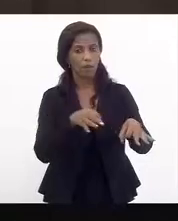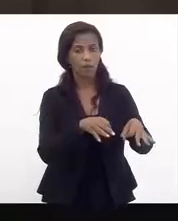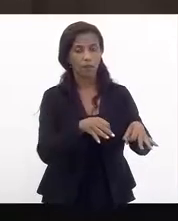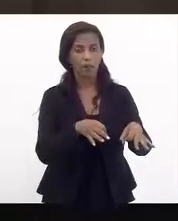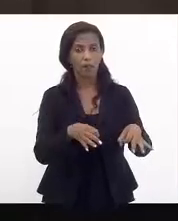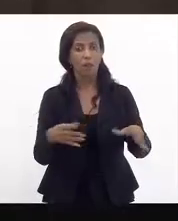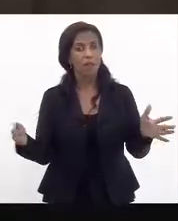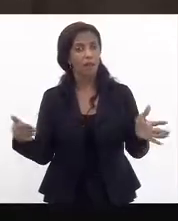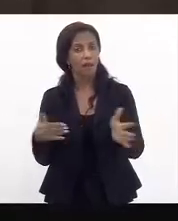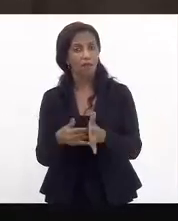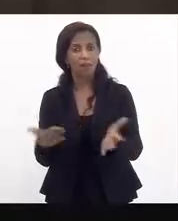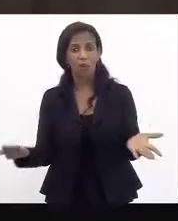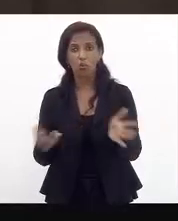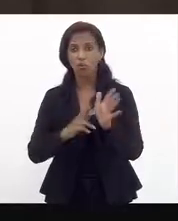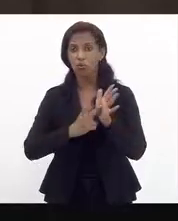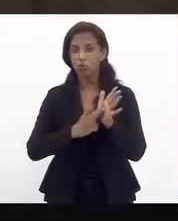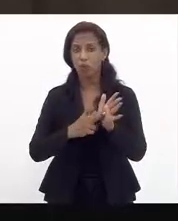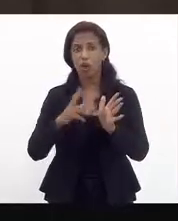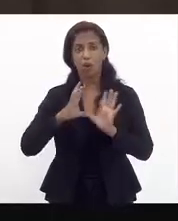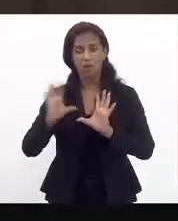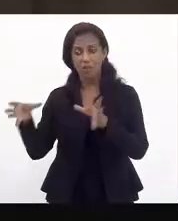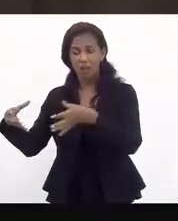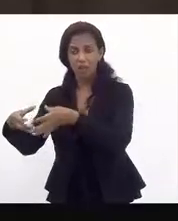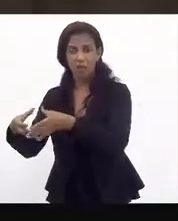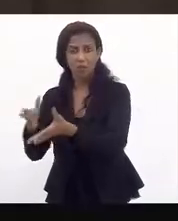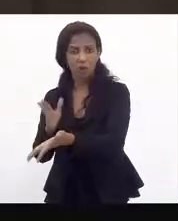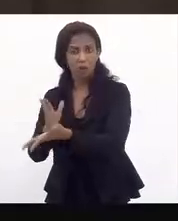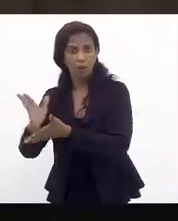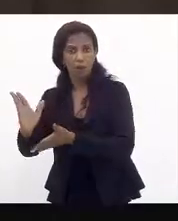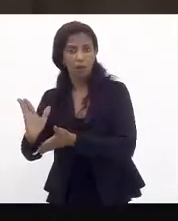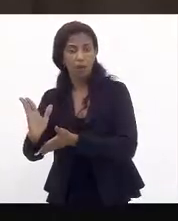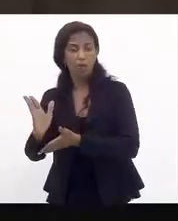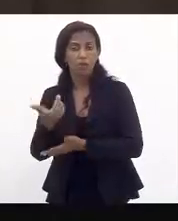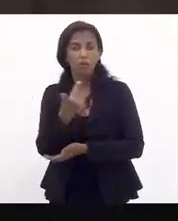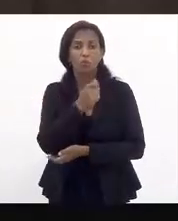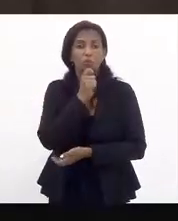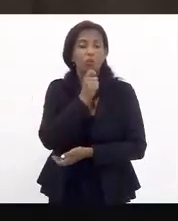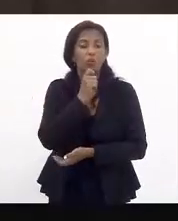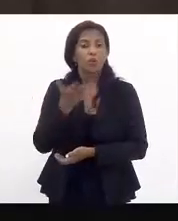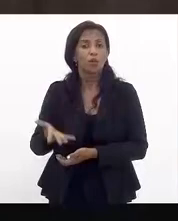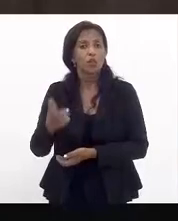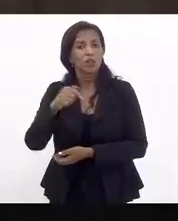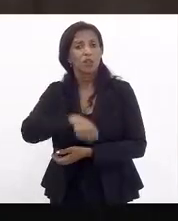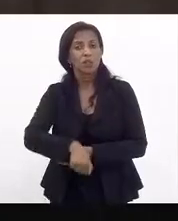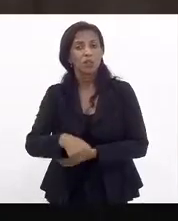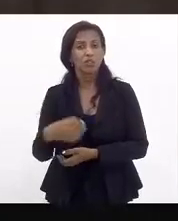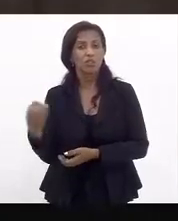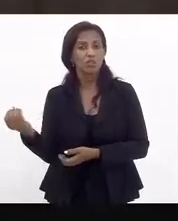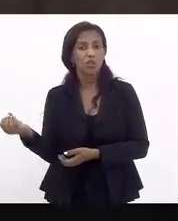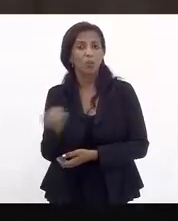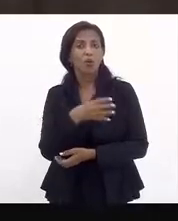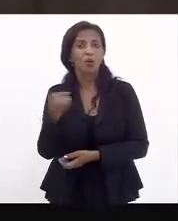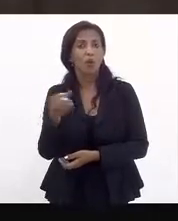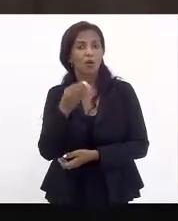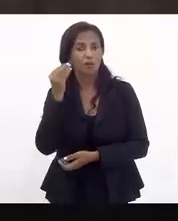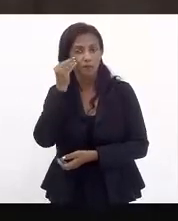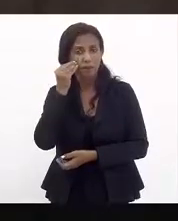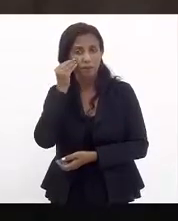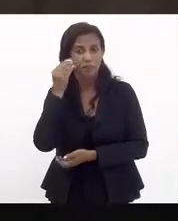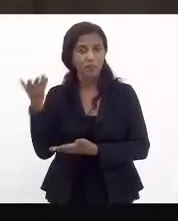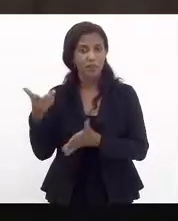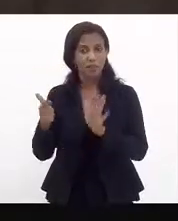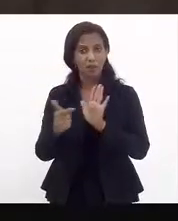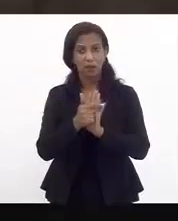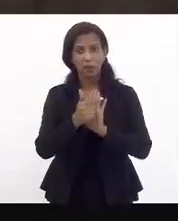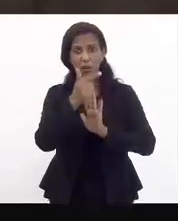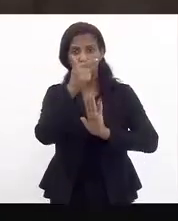hoje não foi implementado ou seja você tem categorias com plano aprovado e não foi implementado e aqui a gente tem uma nova perspectiva isso aqui